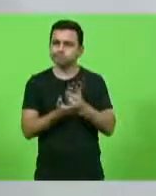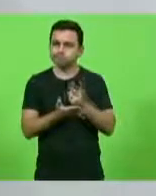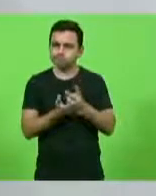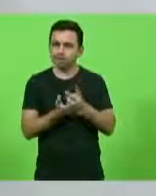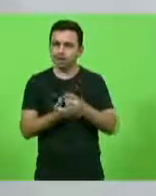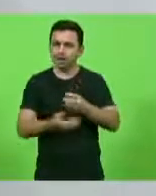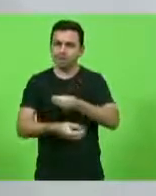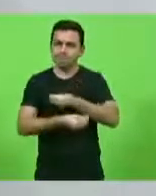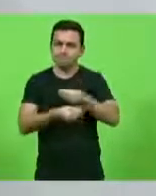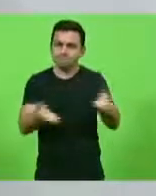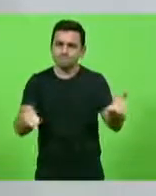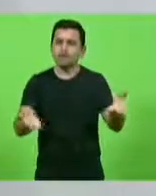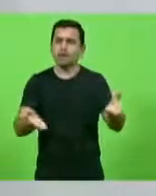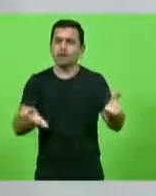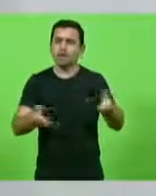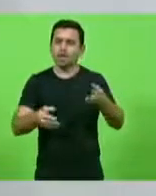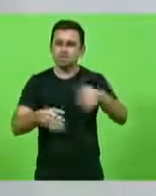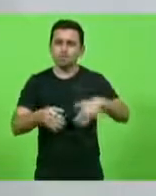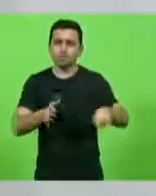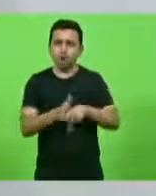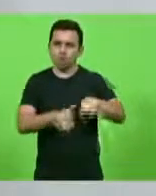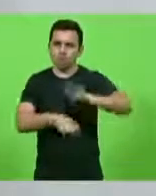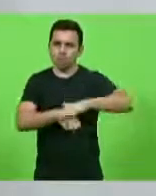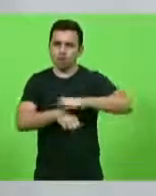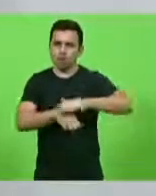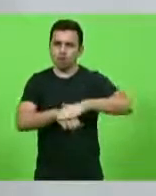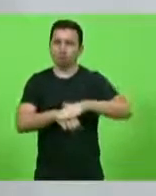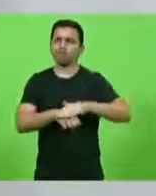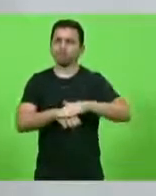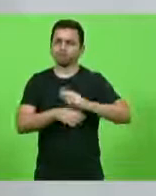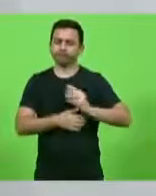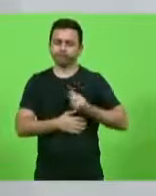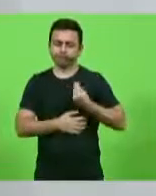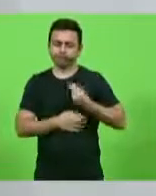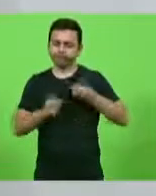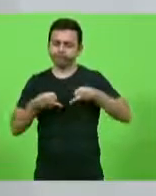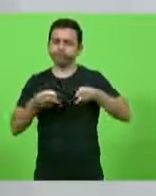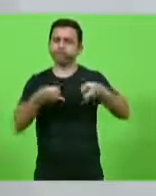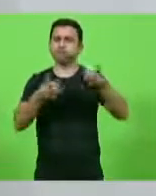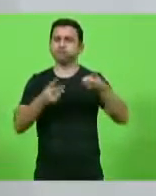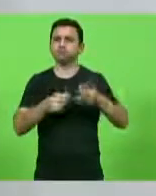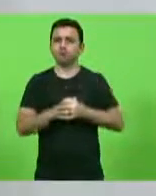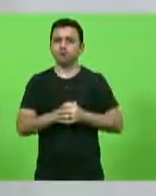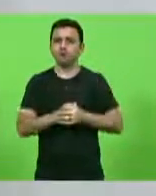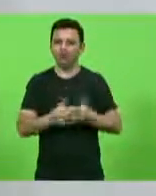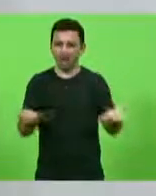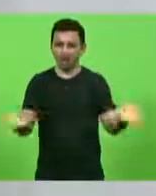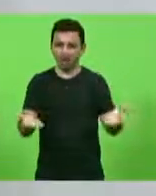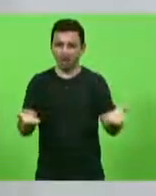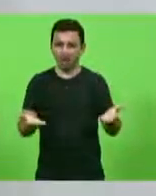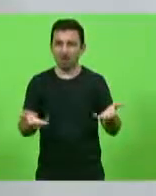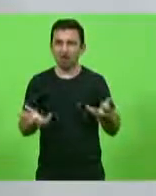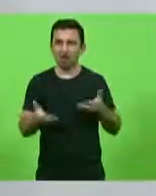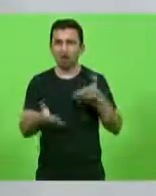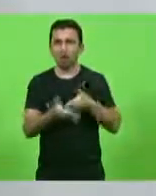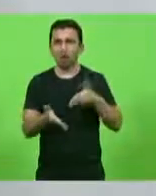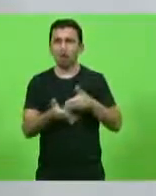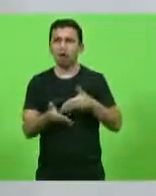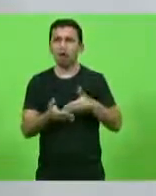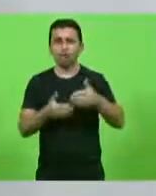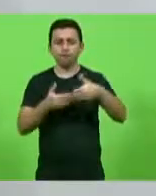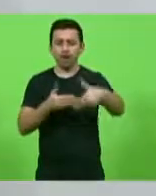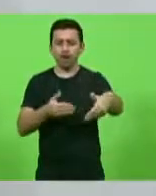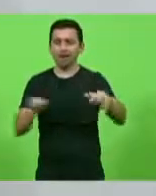pesca, fundamentalmente a pesca artesanal, viva, viva. Porque do jeito que estão fazendo, daqui a pouco a gente não vai ter mais